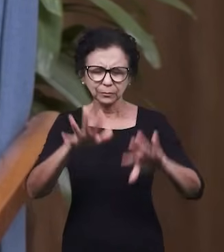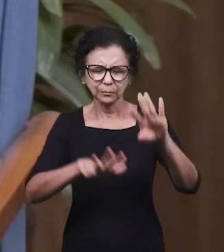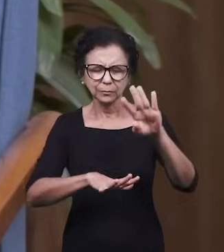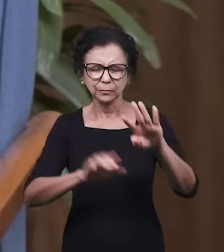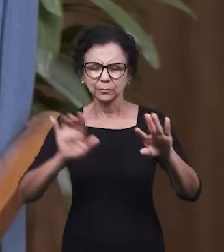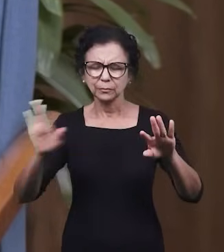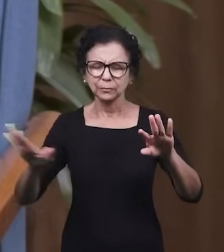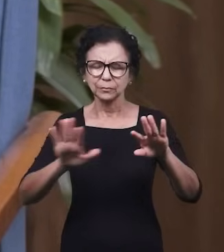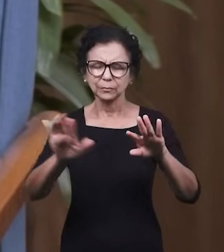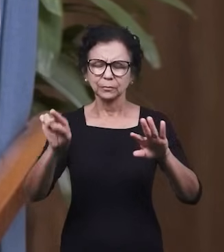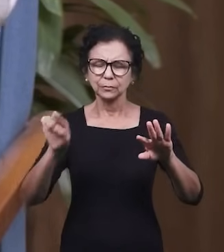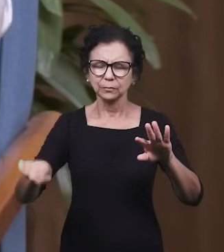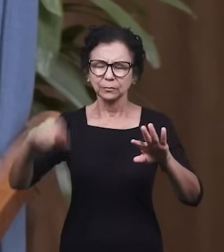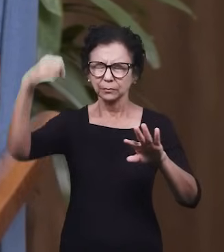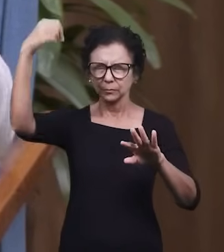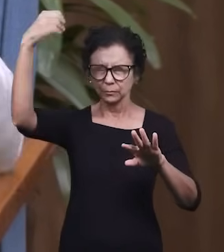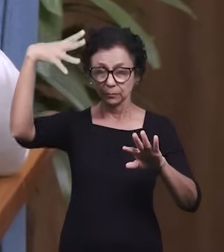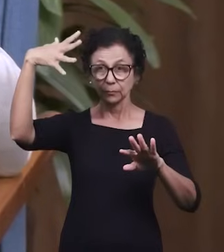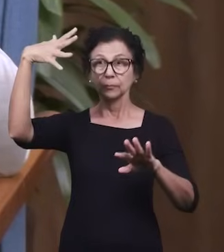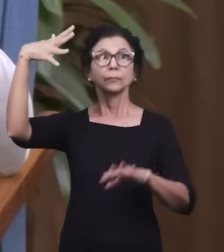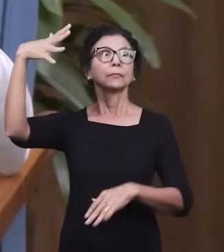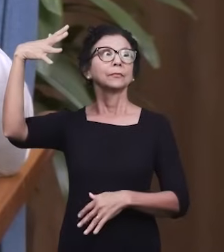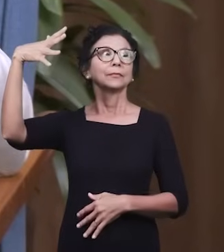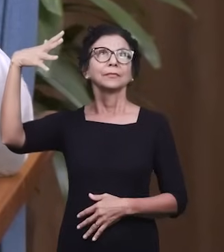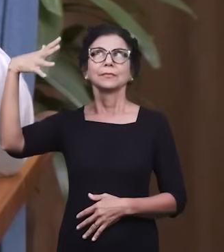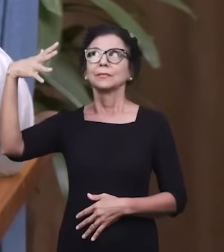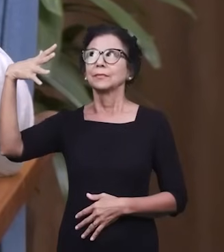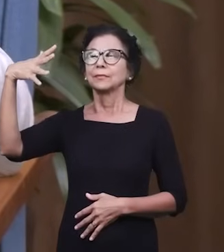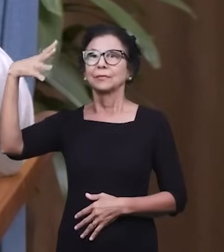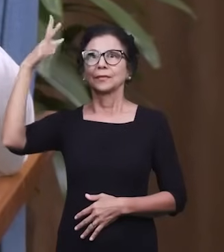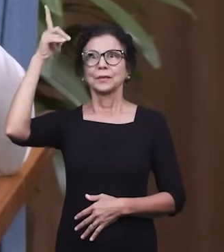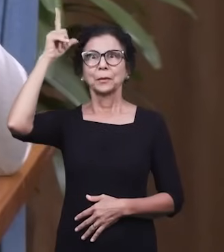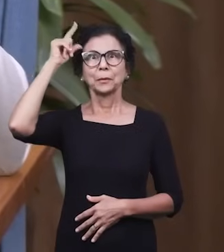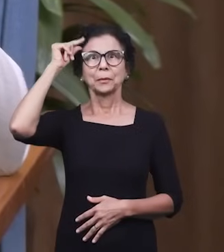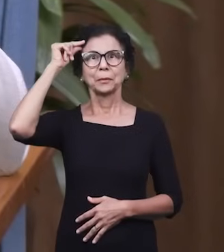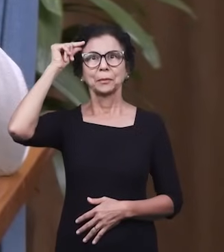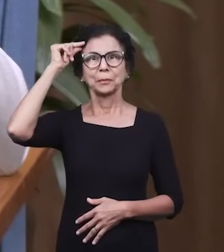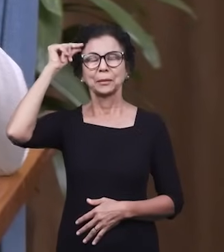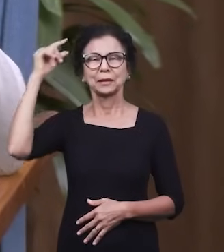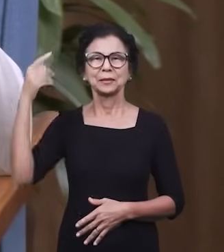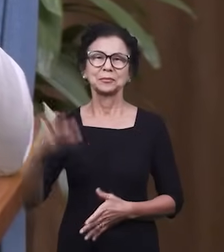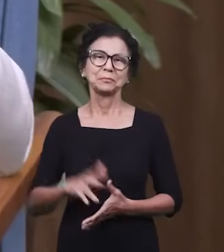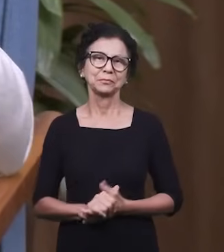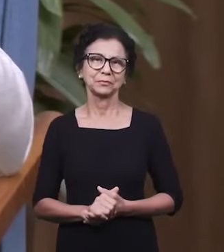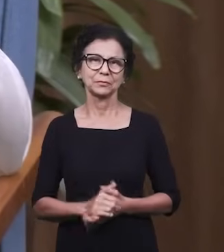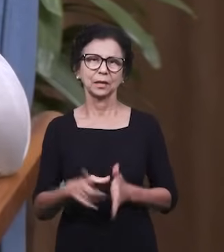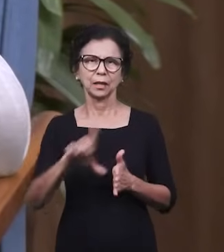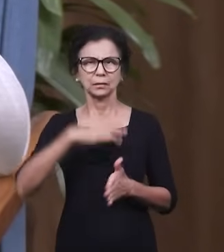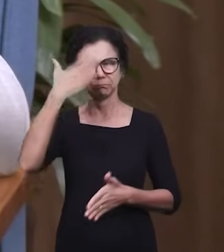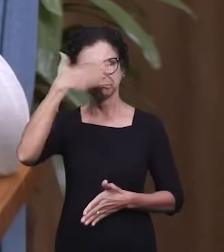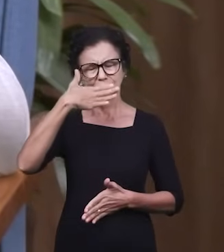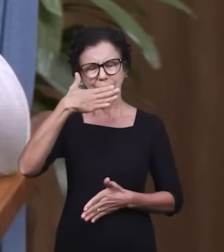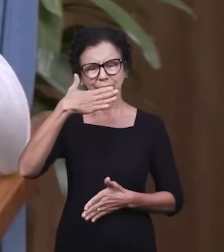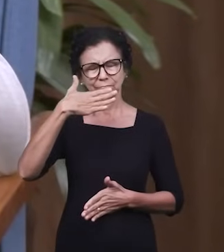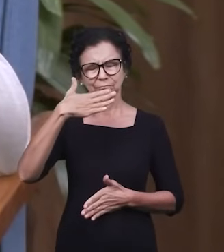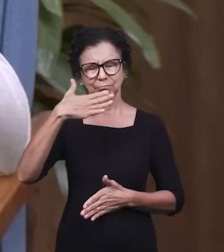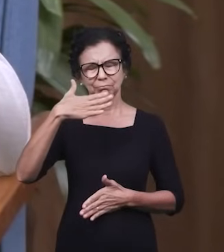luz e isso muda completamente aquele ambiente. Aquilo que eventualmente você não estava vendo, você passa a